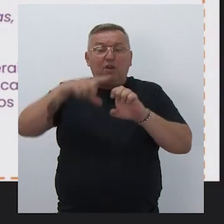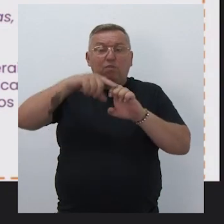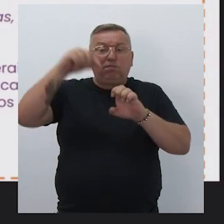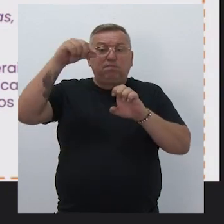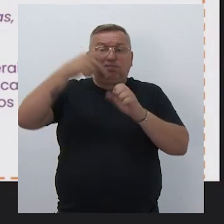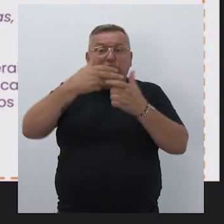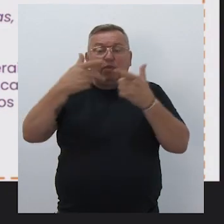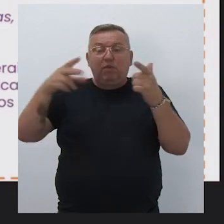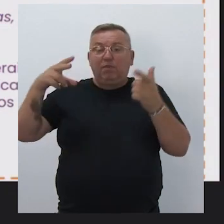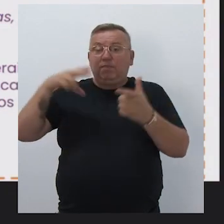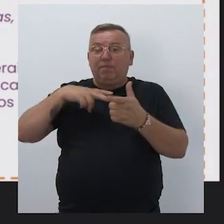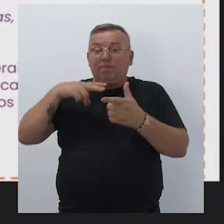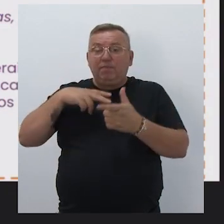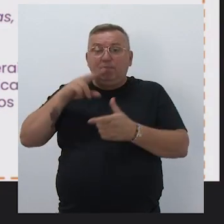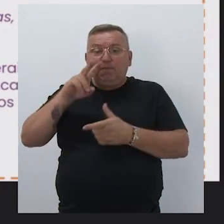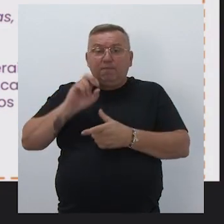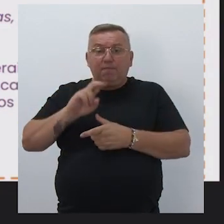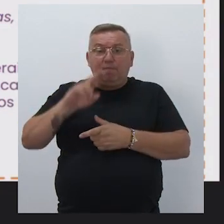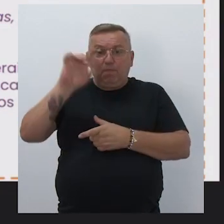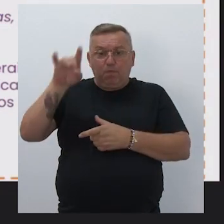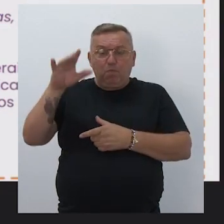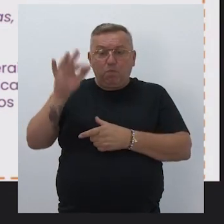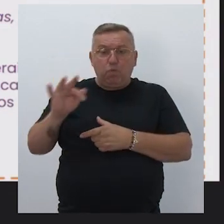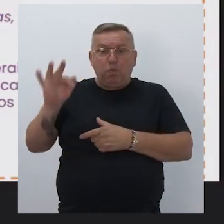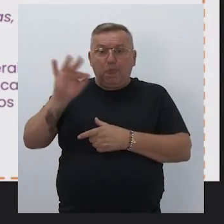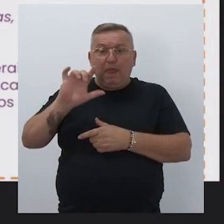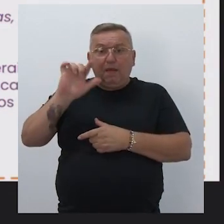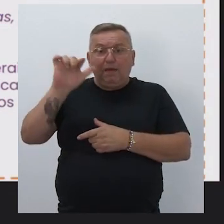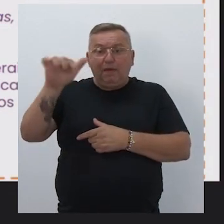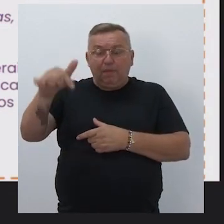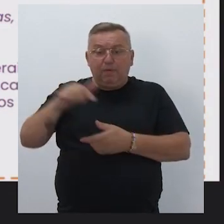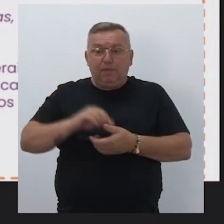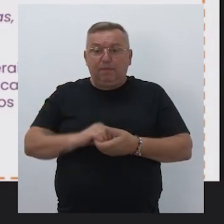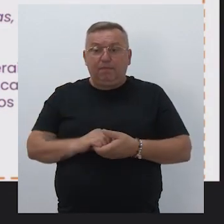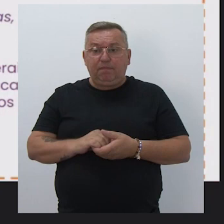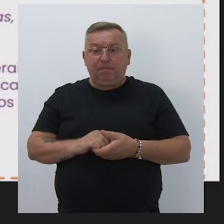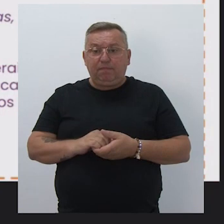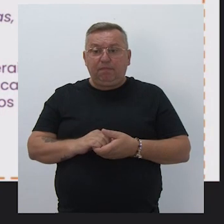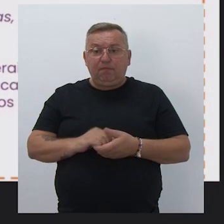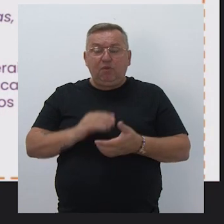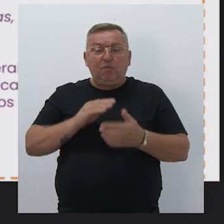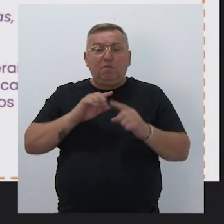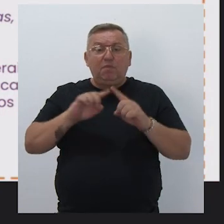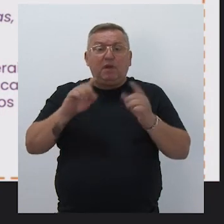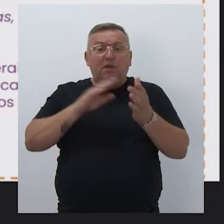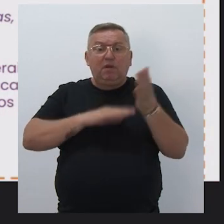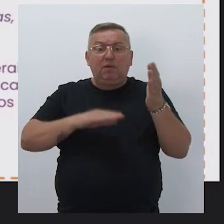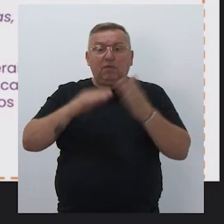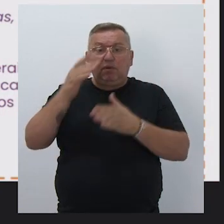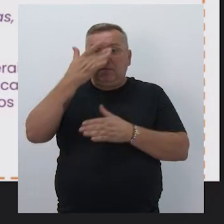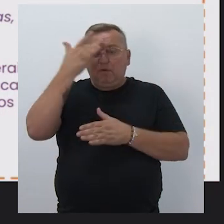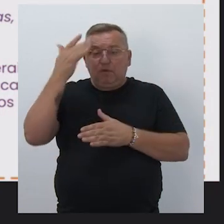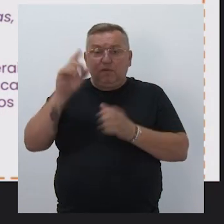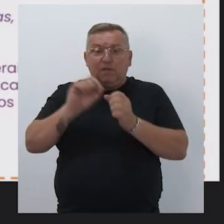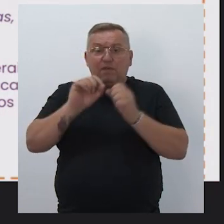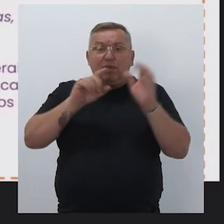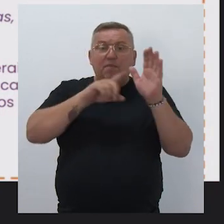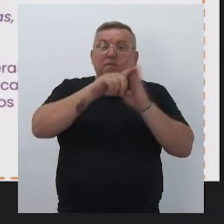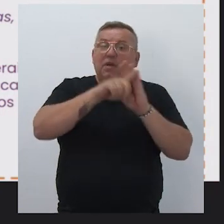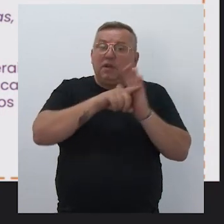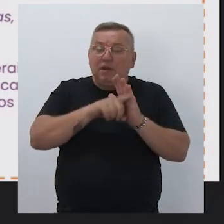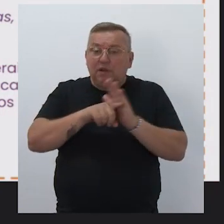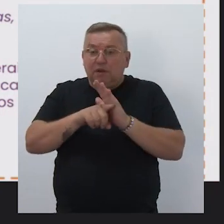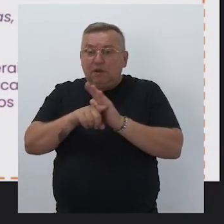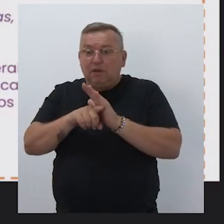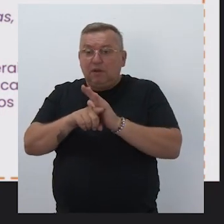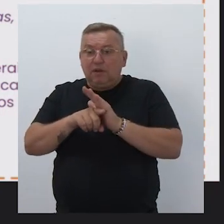coisa pessoal e vou deixar a universidade um pouco mais para adiante. Mas todo mundo vai precisar realizar pesquisa,